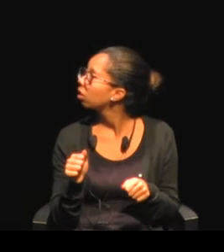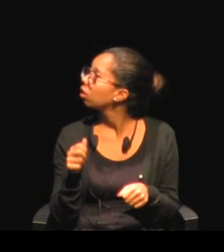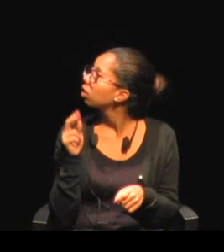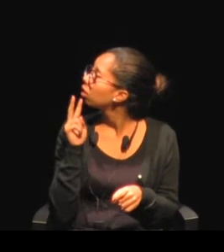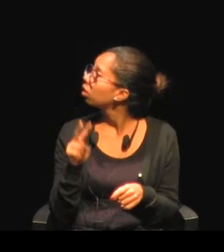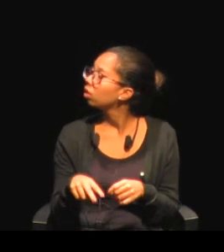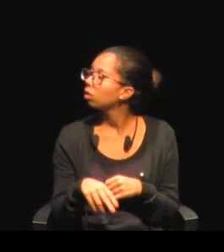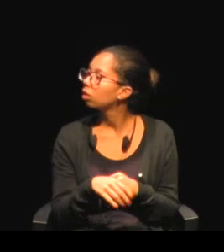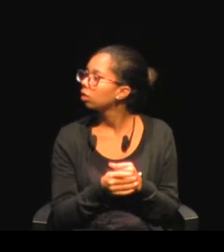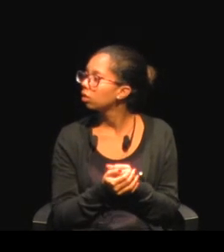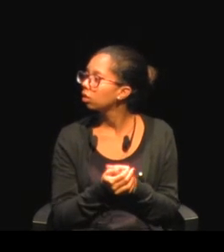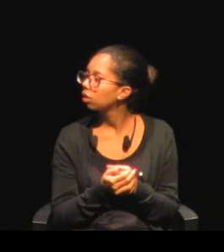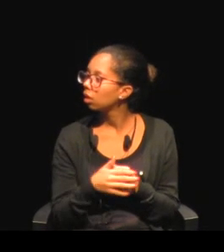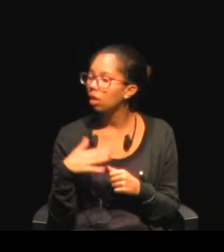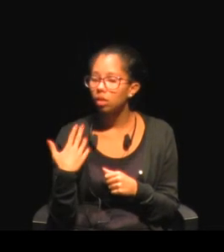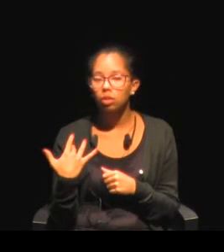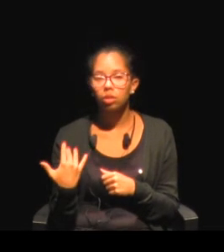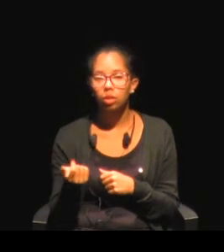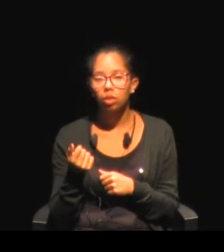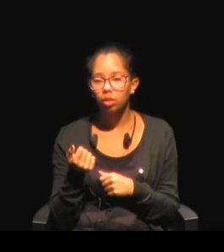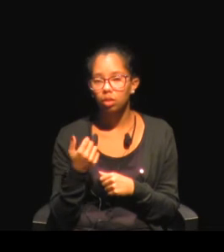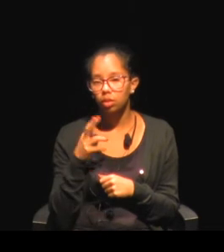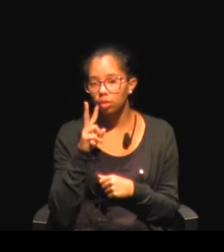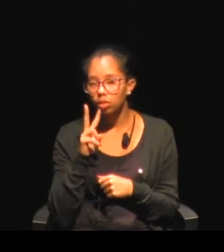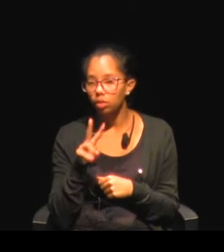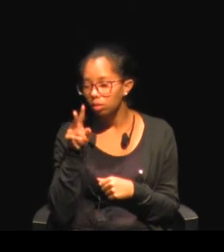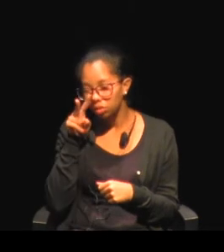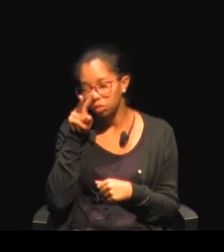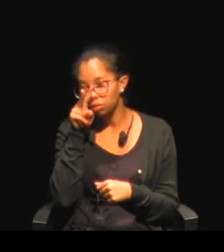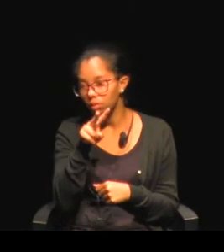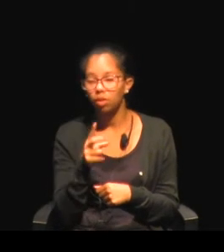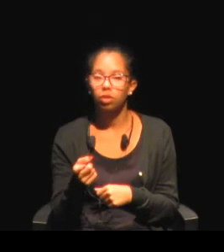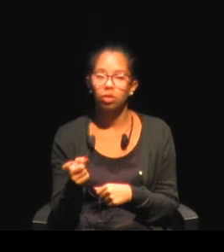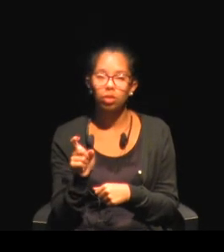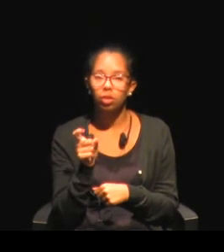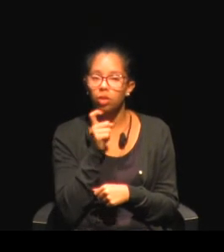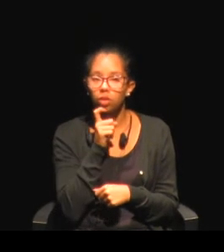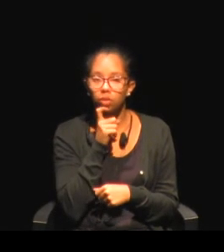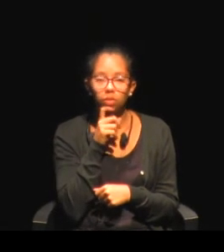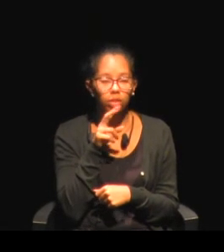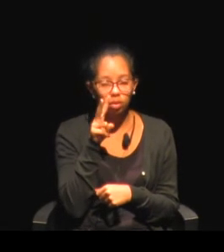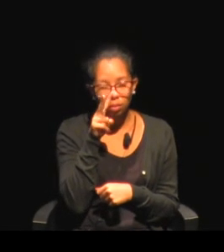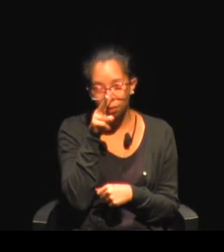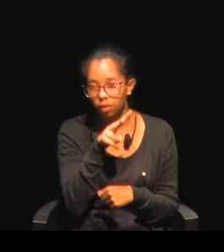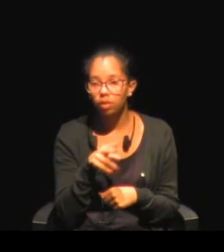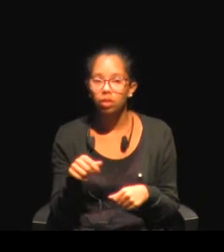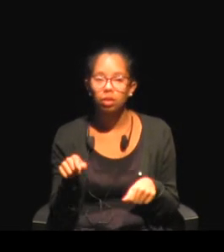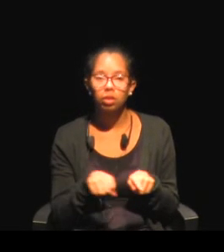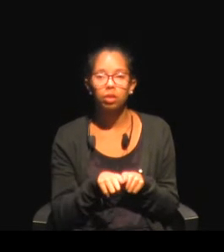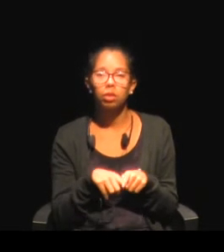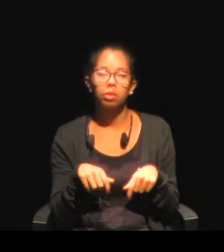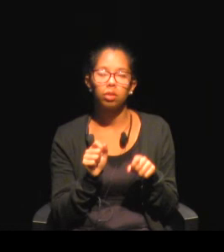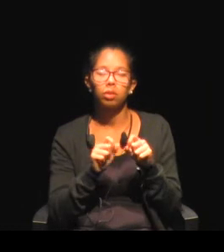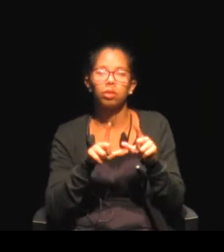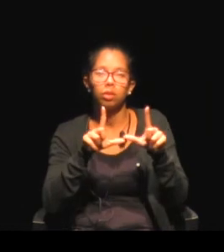então, participaram disso. A gente desenhou num conjunto a Secretaria de Turismo e Cultura também, e também a sede da CTN, que é